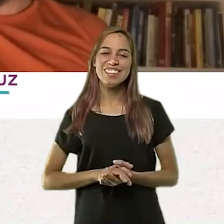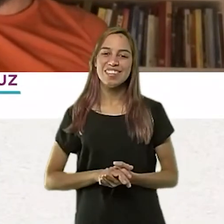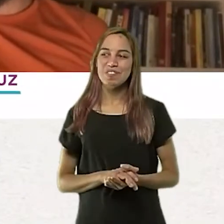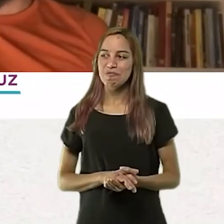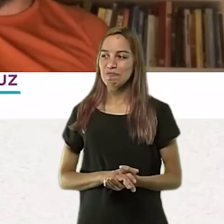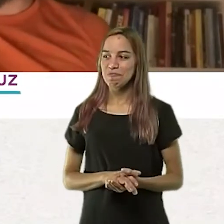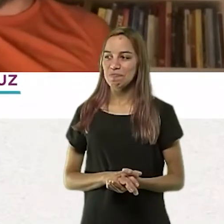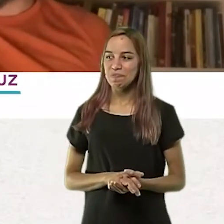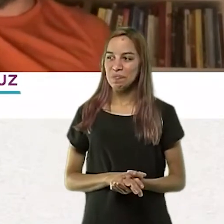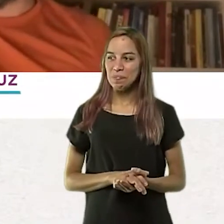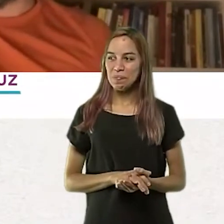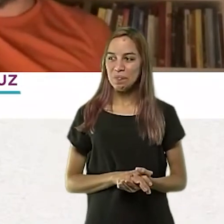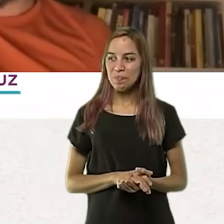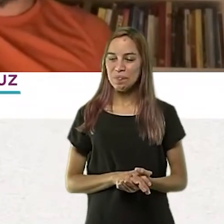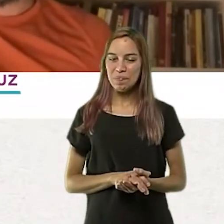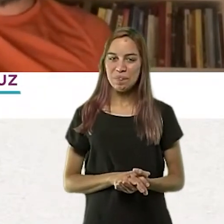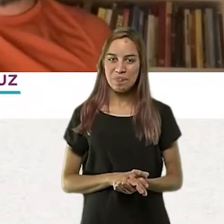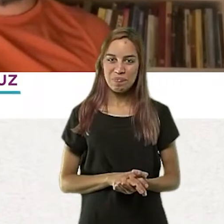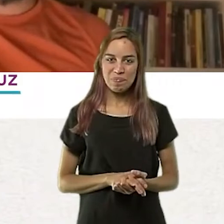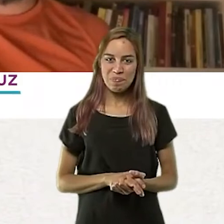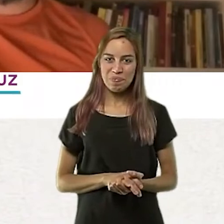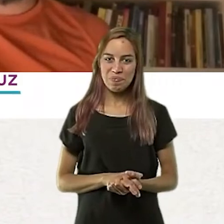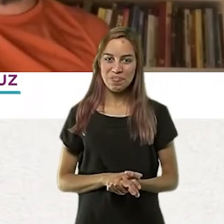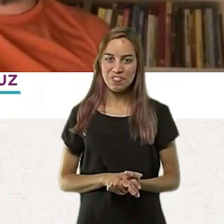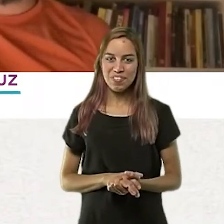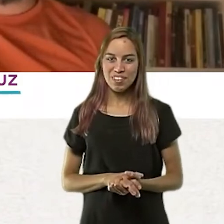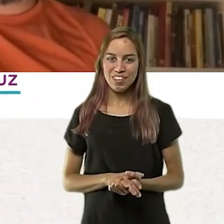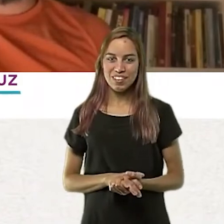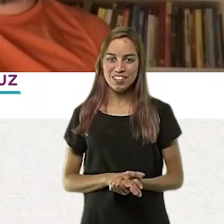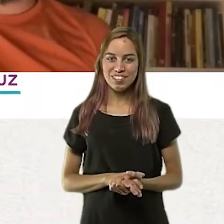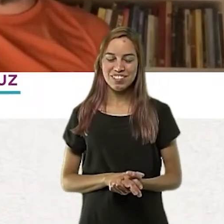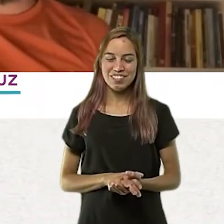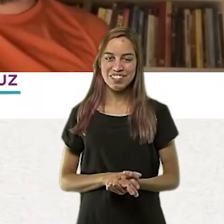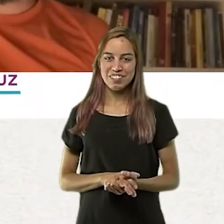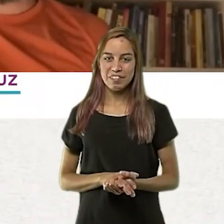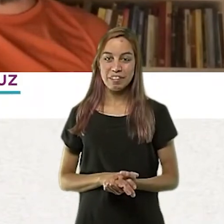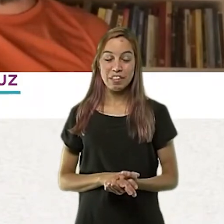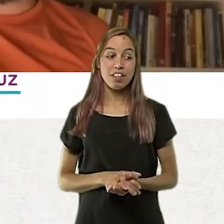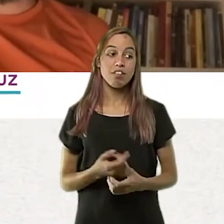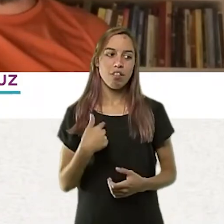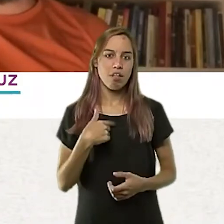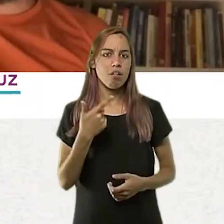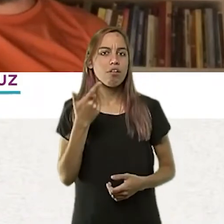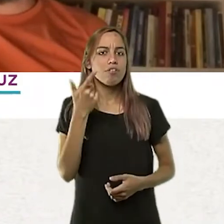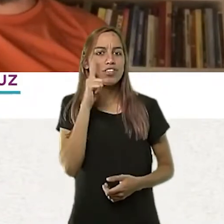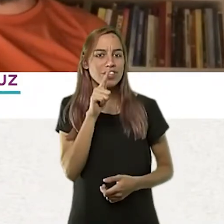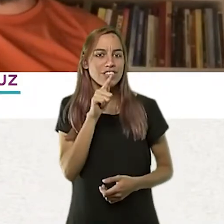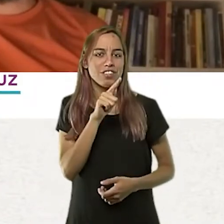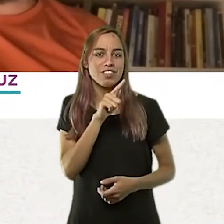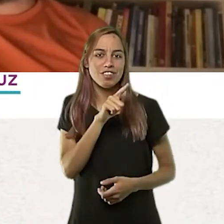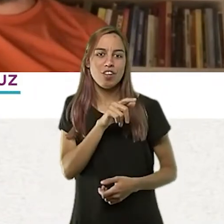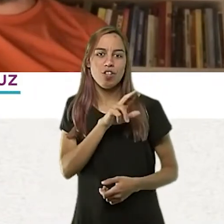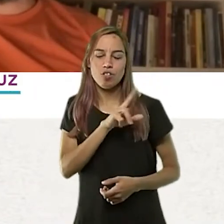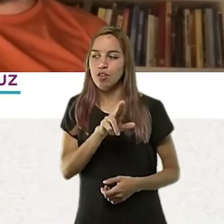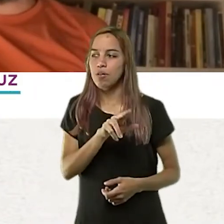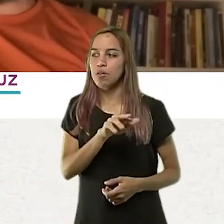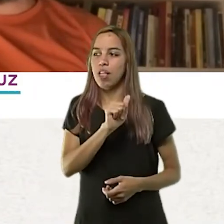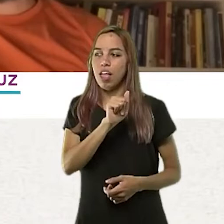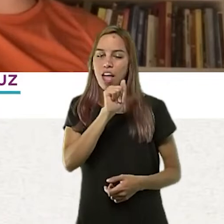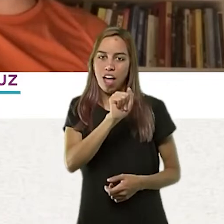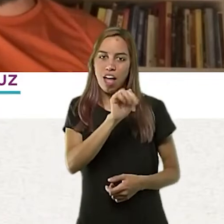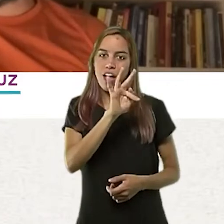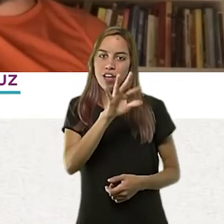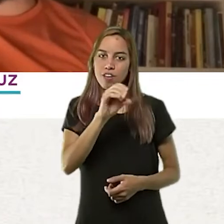Obrigado. Tô bom nisso. Pelo menos o meu nome você vai me ensinar direitinho. O meu não, o nosso